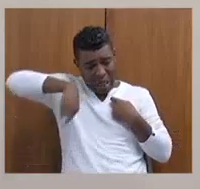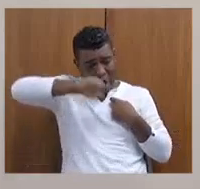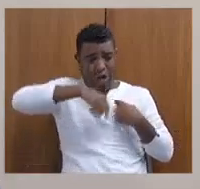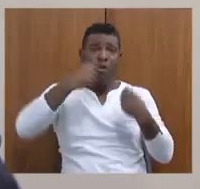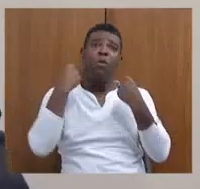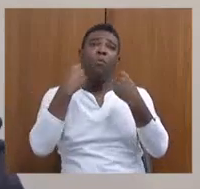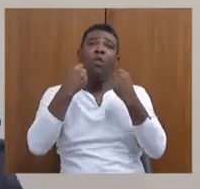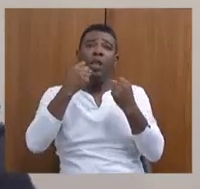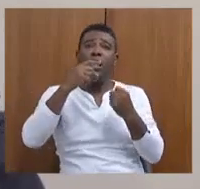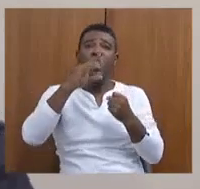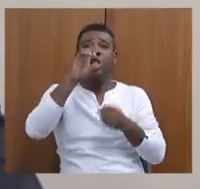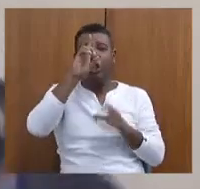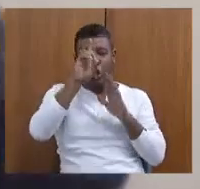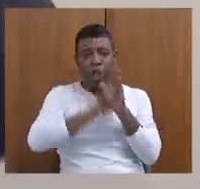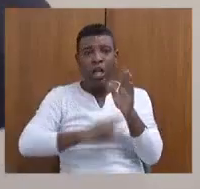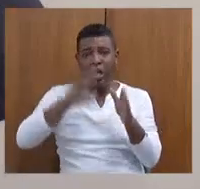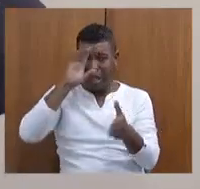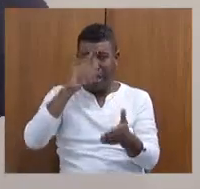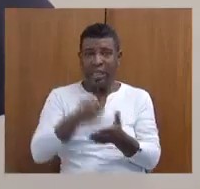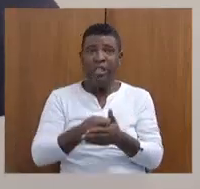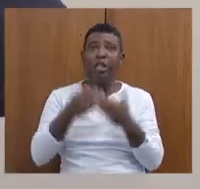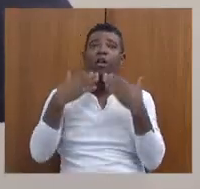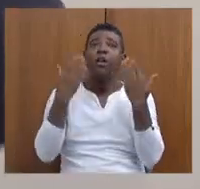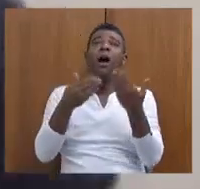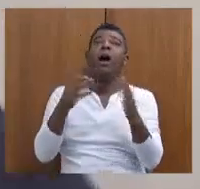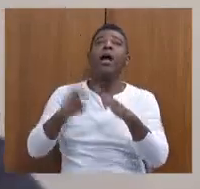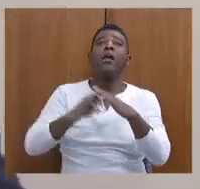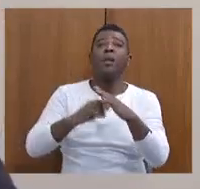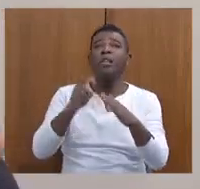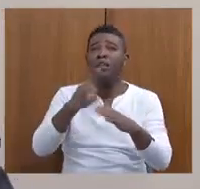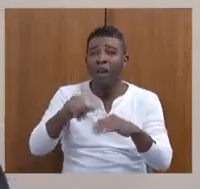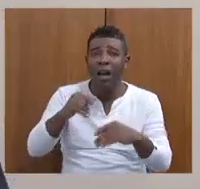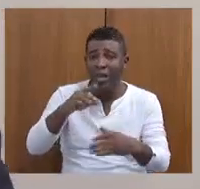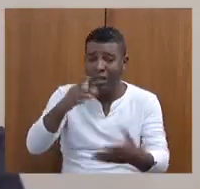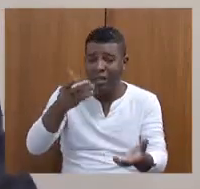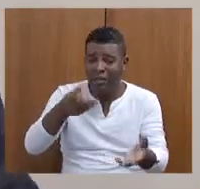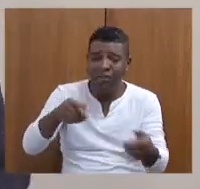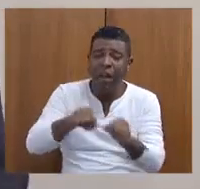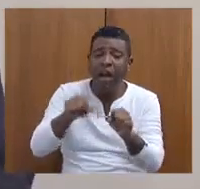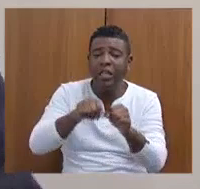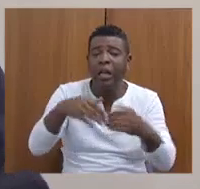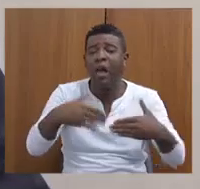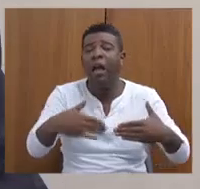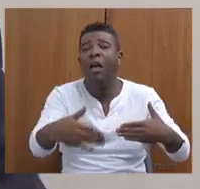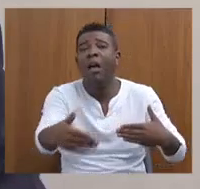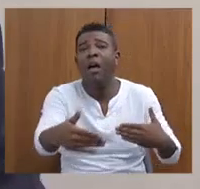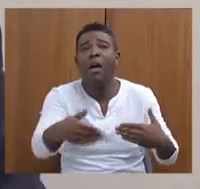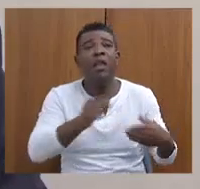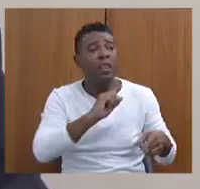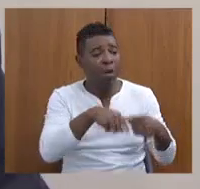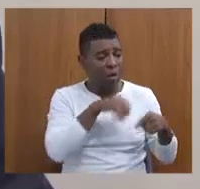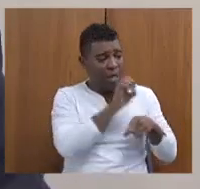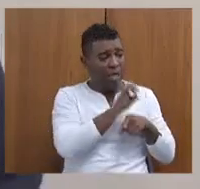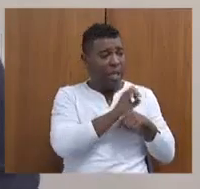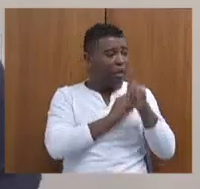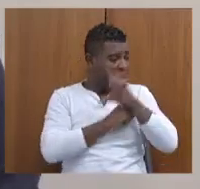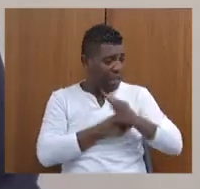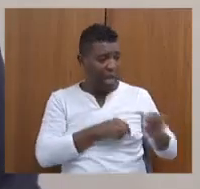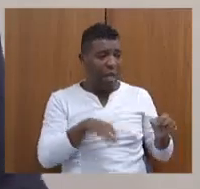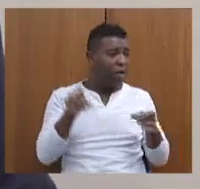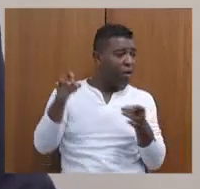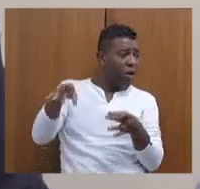decidir os caminhos que a empresa vai tomar e que por sinal depois que o estado saiu melhorou bastante e vamos